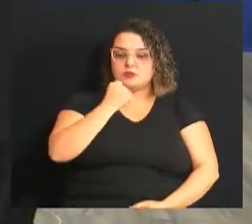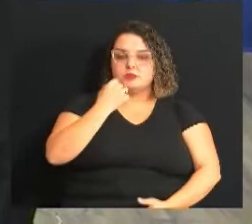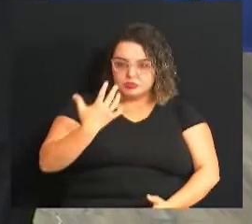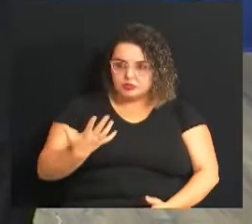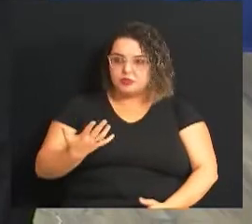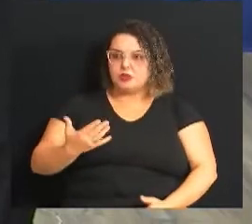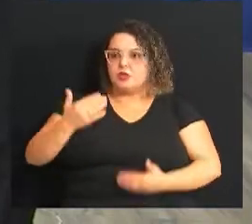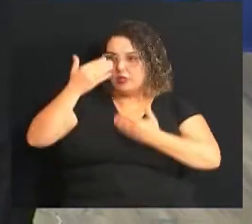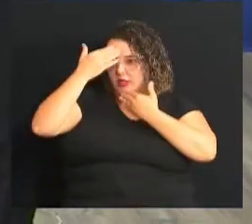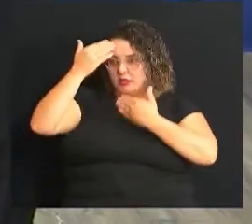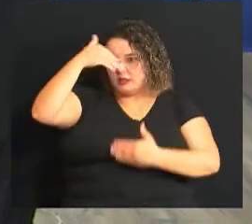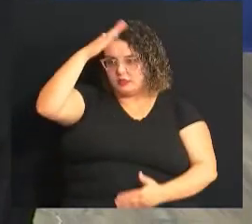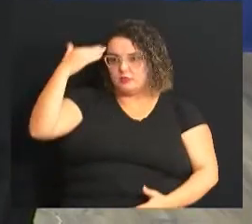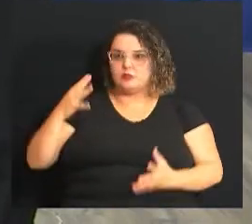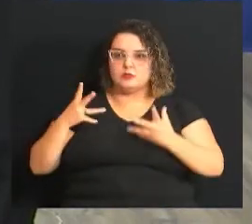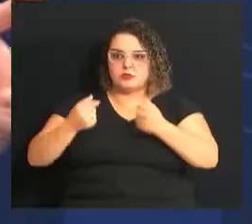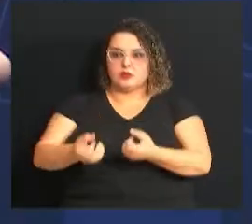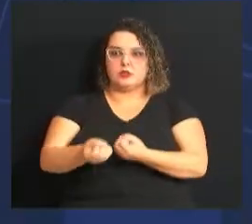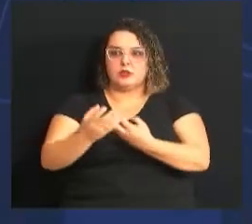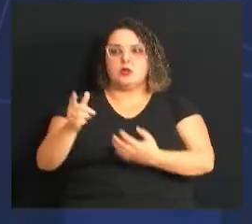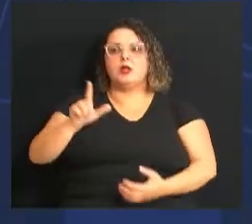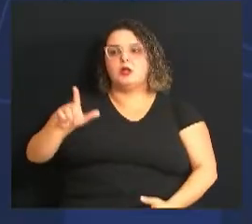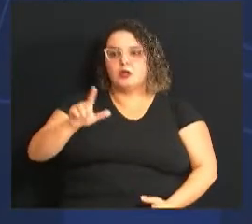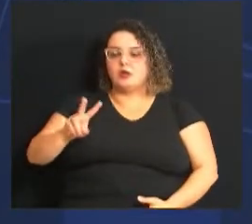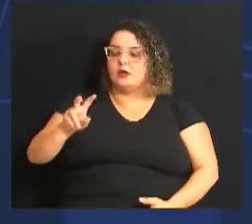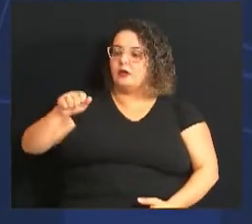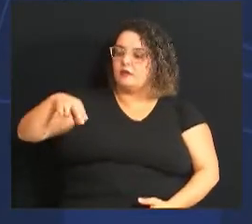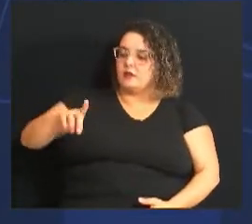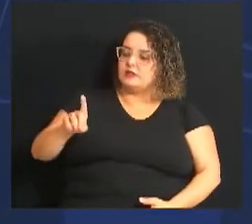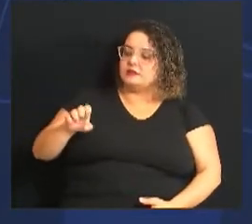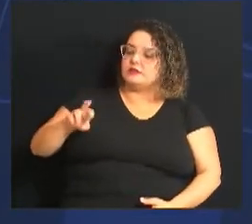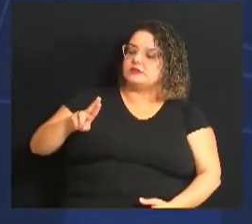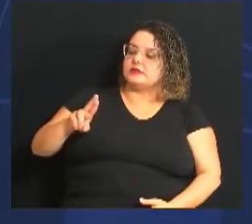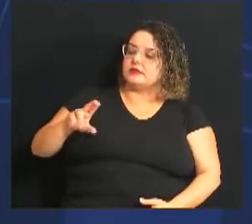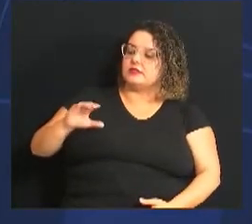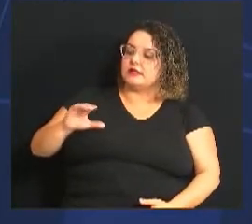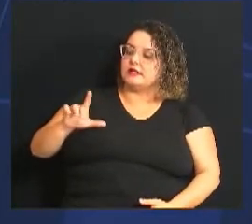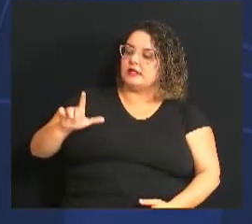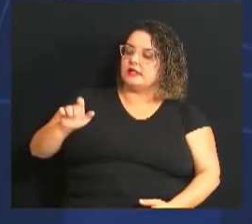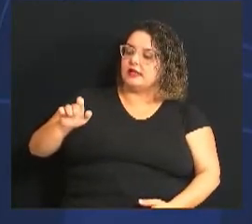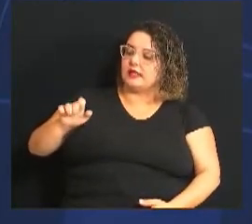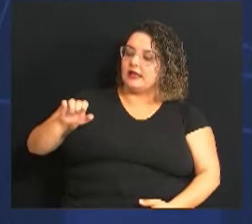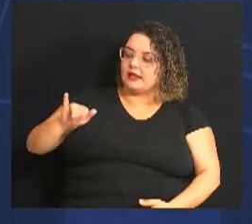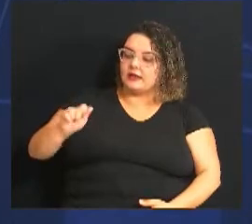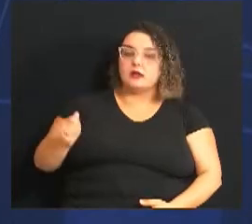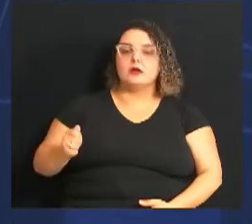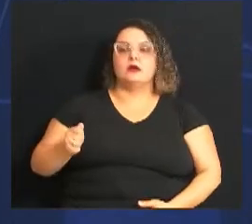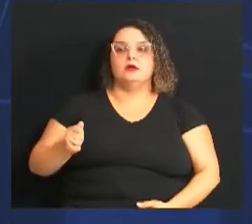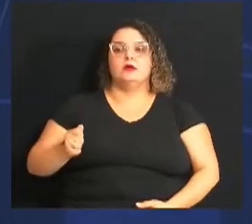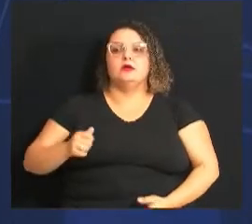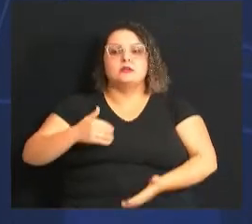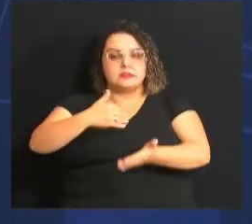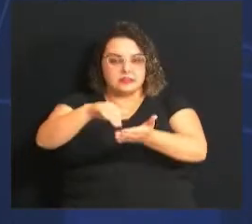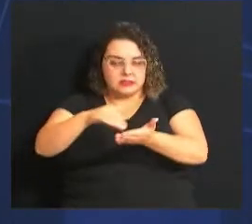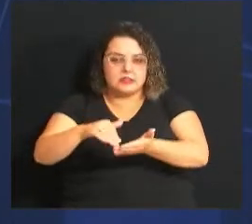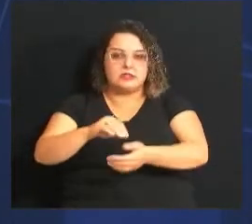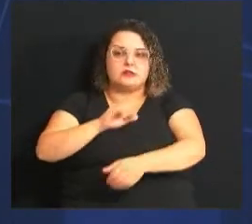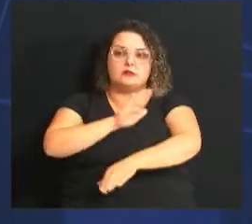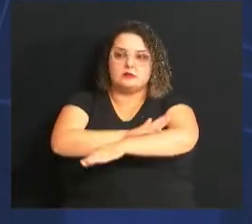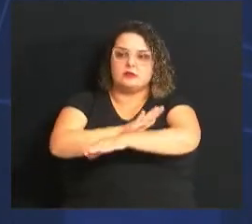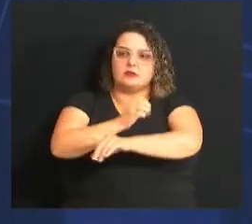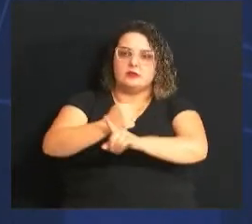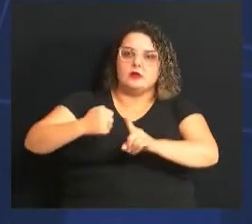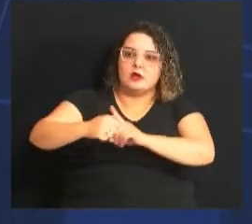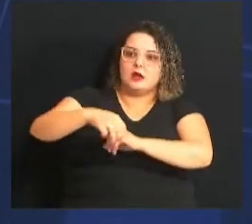Meira por todas as informações e, claro, a Vandecleia Moro, que é a secretária de Assistência Social, pessoa com deficiência de direitos humanos, a Maria de Lourdes Soares,